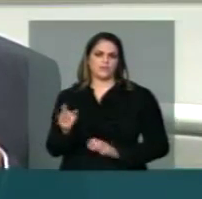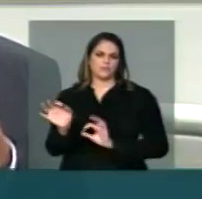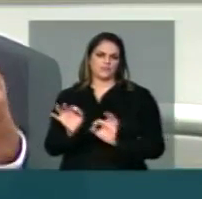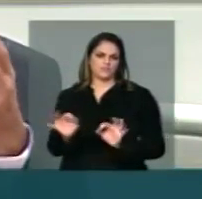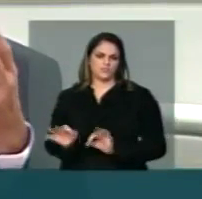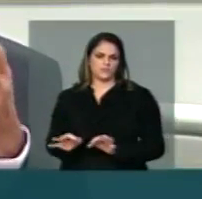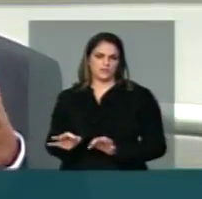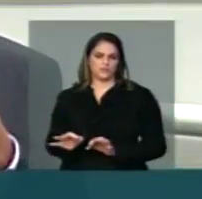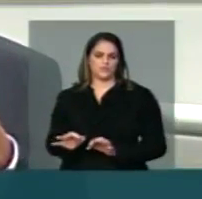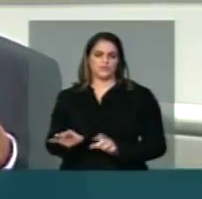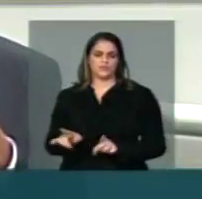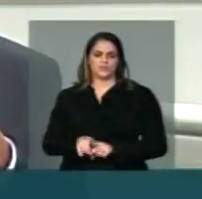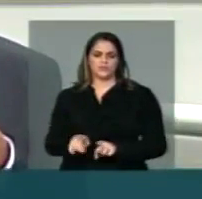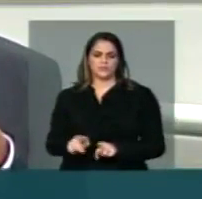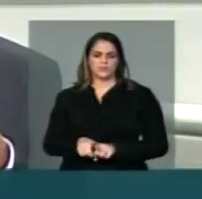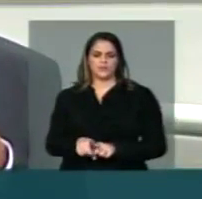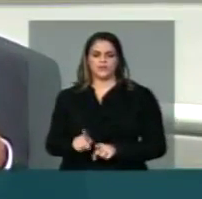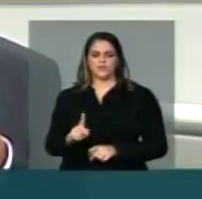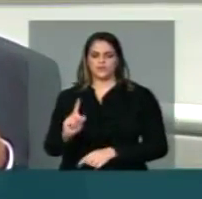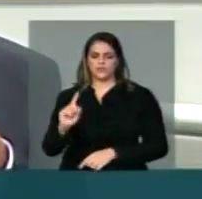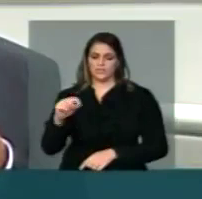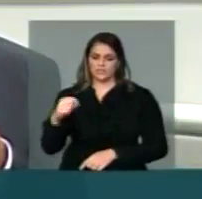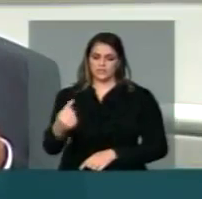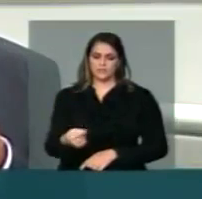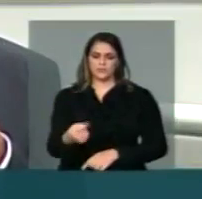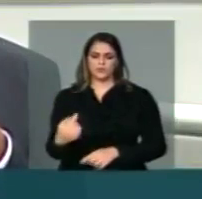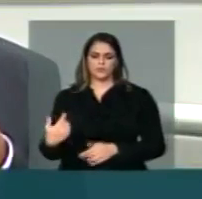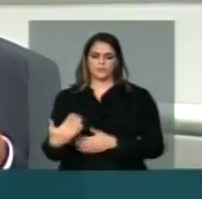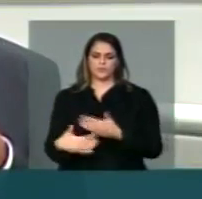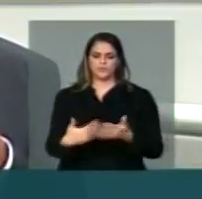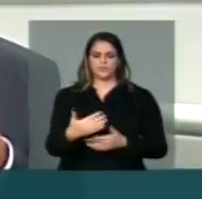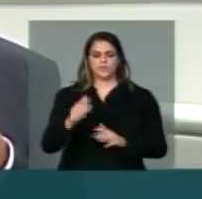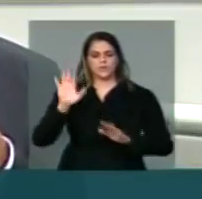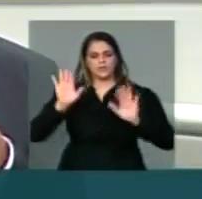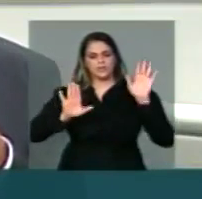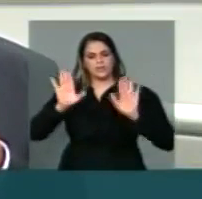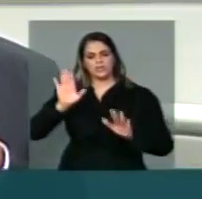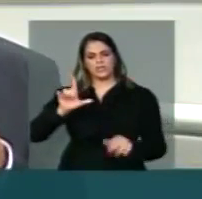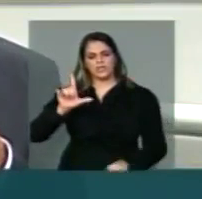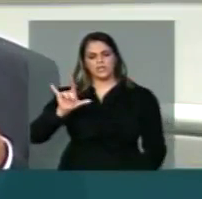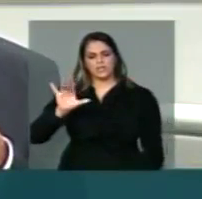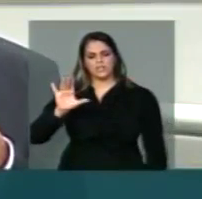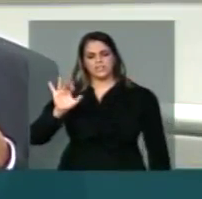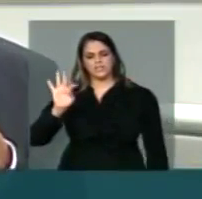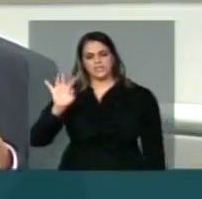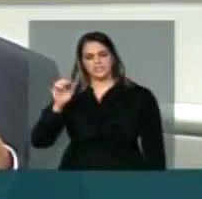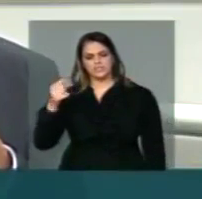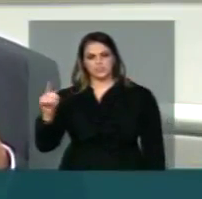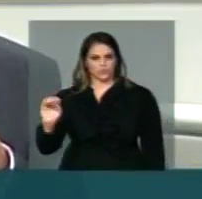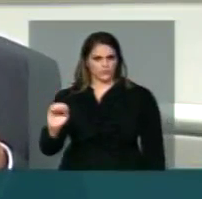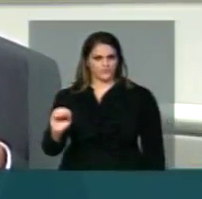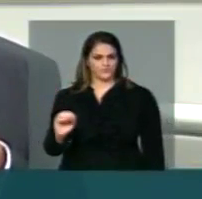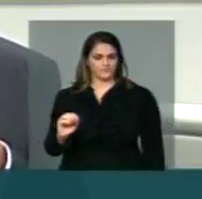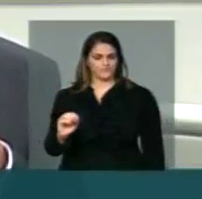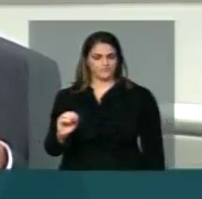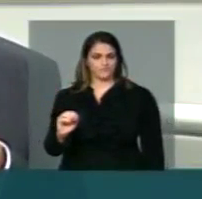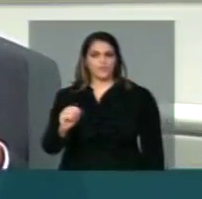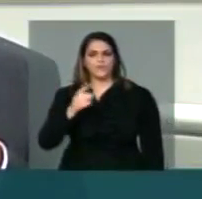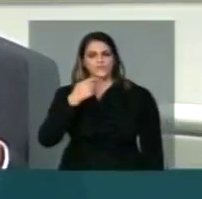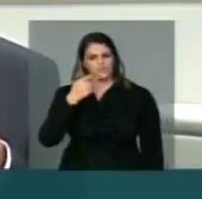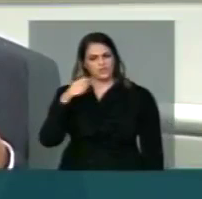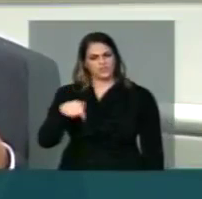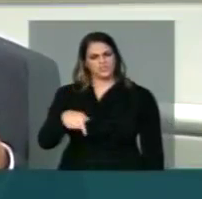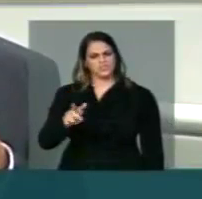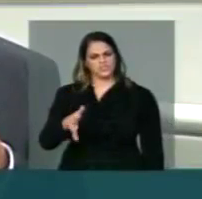também falhas na condução dos processos licitatórios. Também comentei aqui a questão de